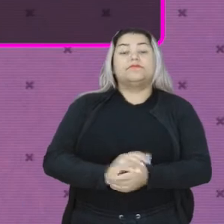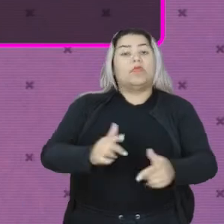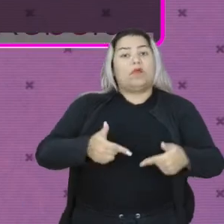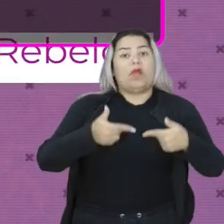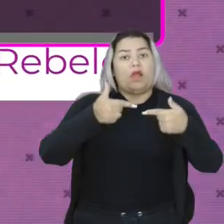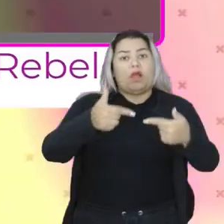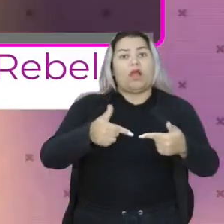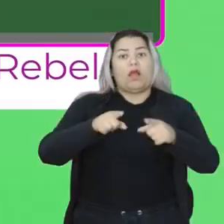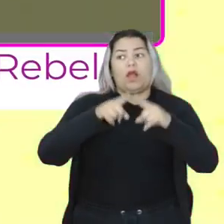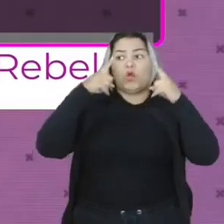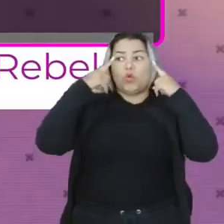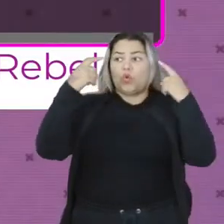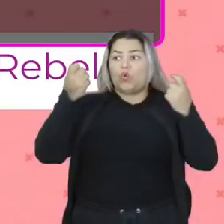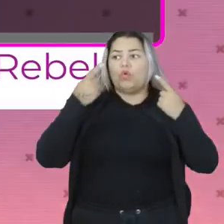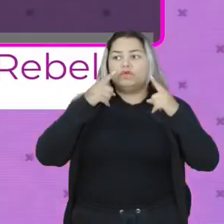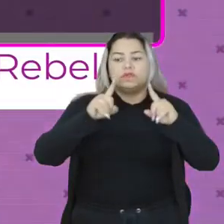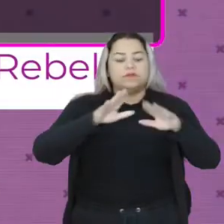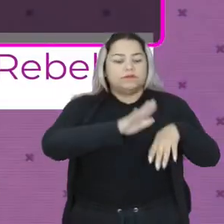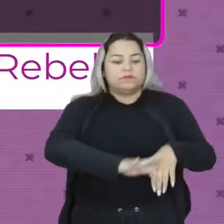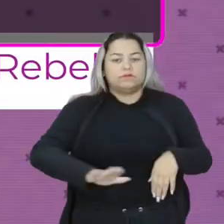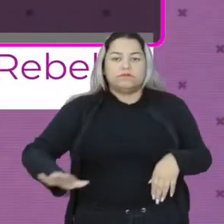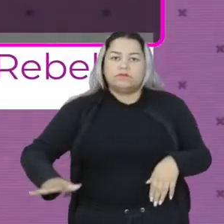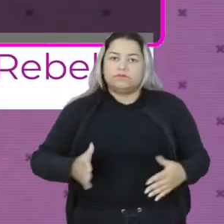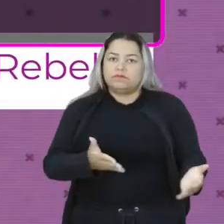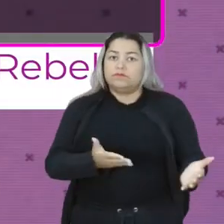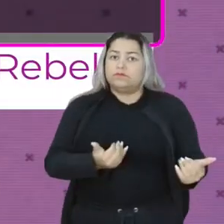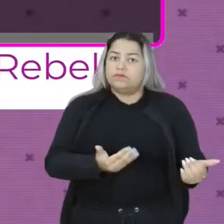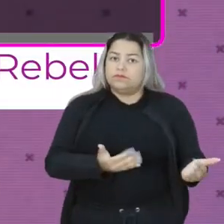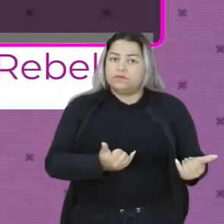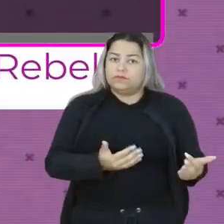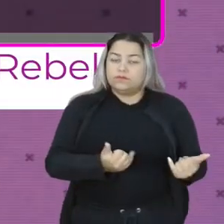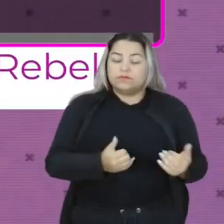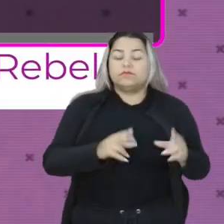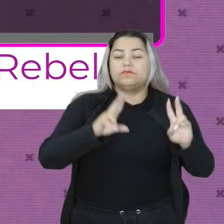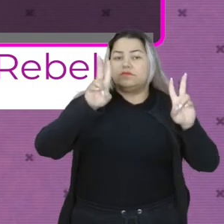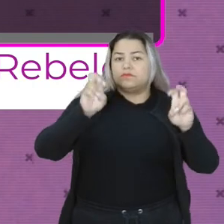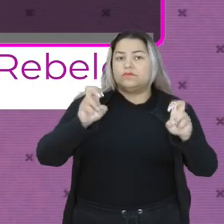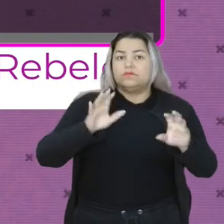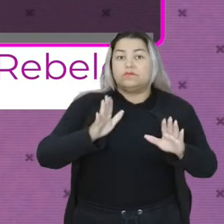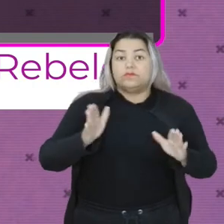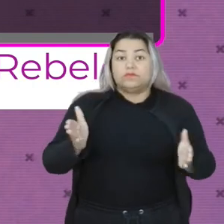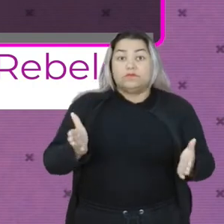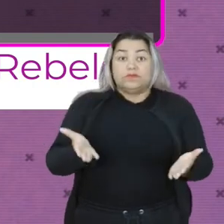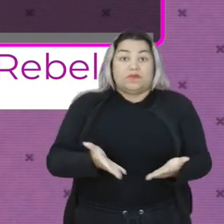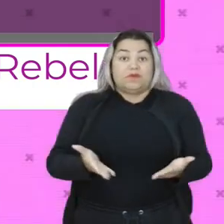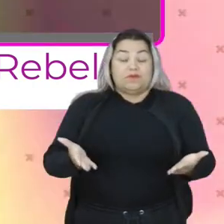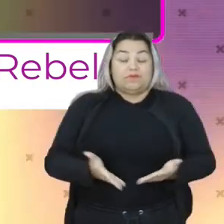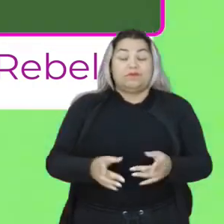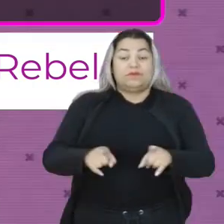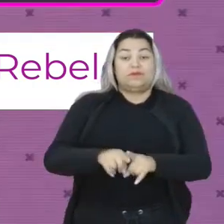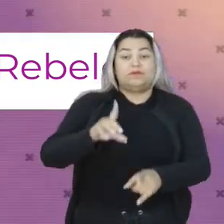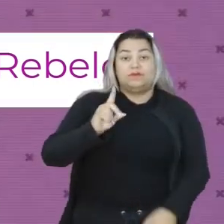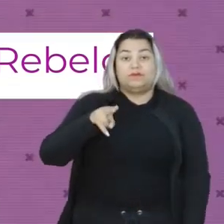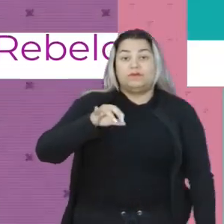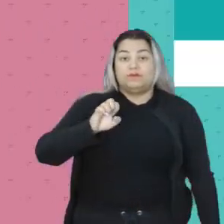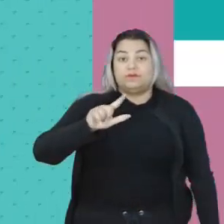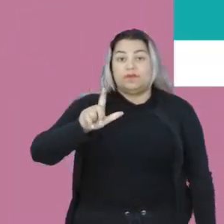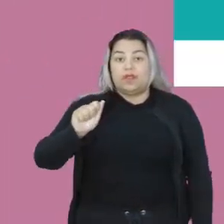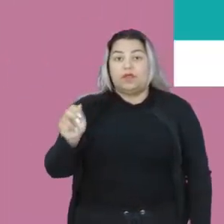Enfrentamento à violência contra crianças e adolescentes é o tema da aula desta quinta-feira, com a professora Daniele